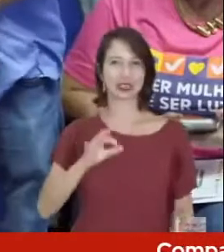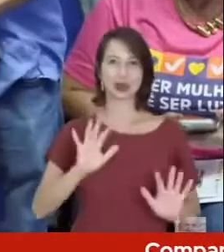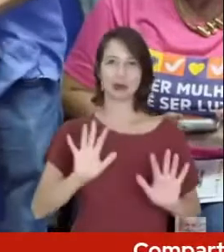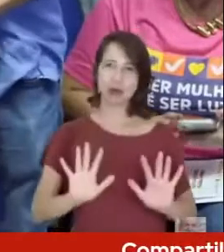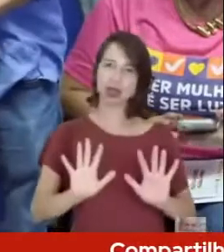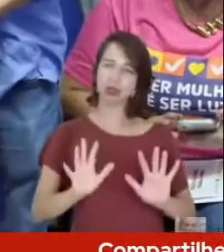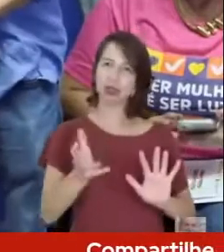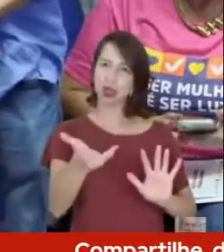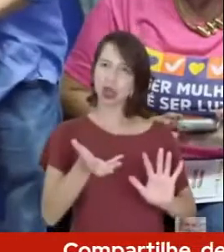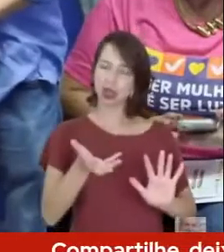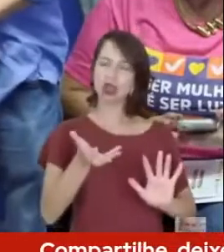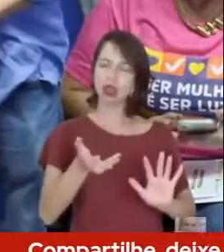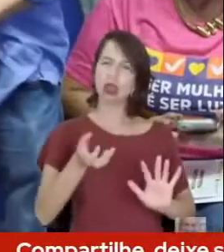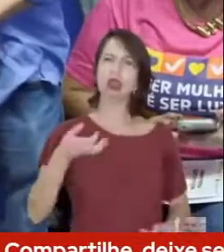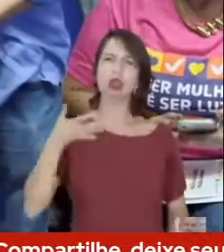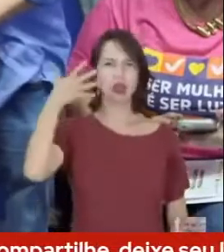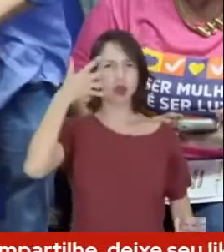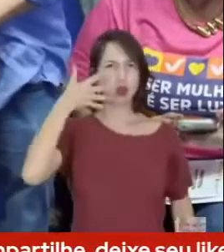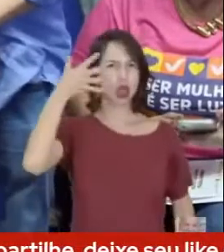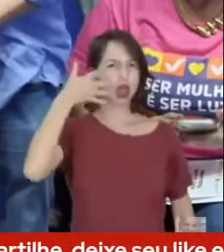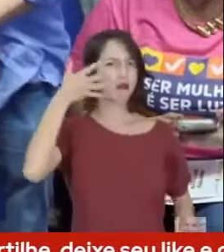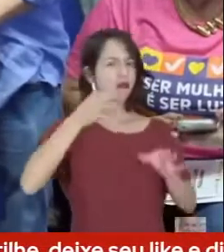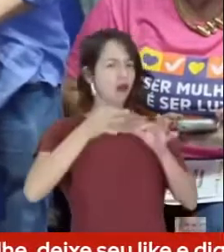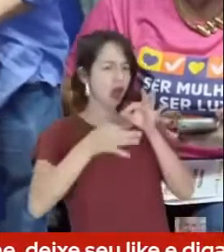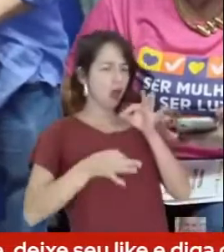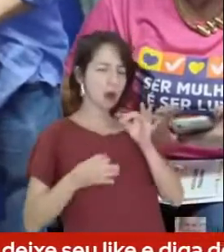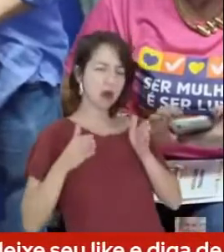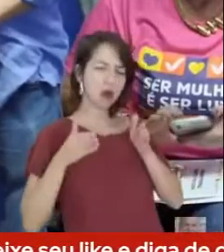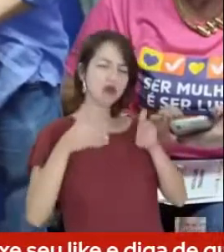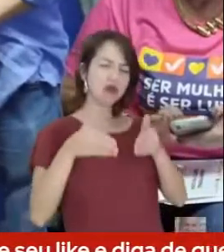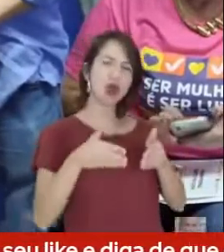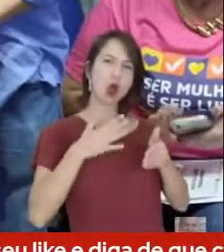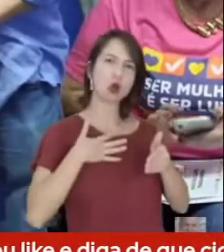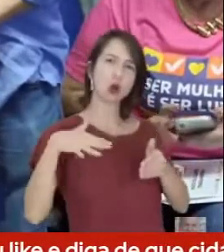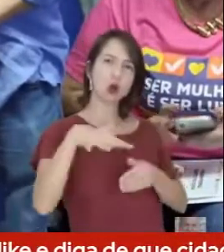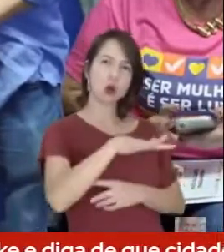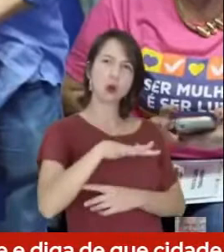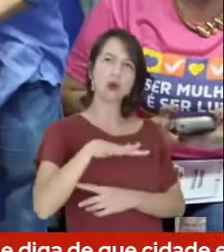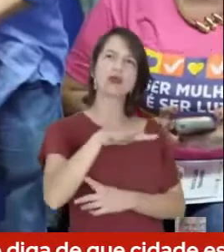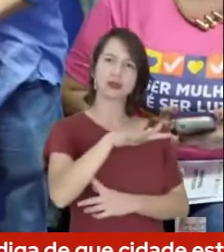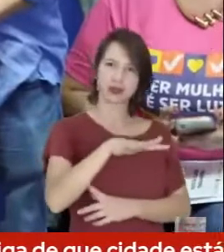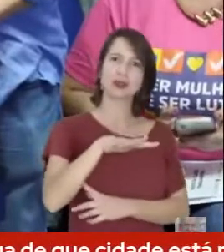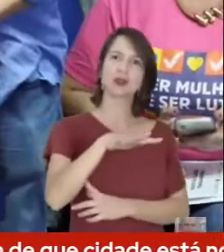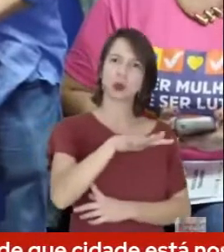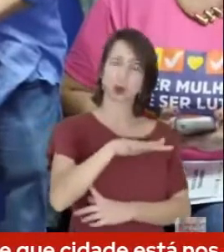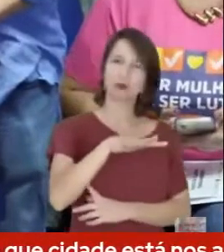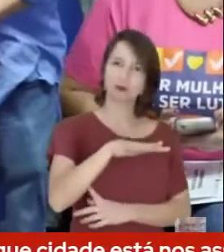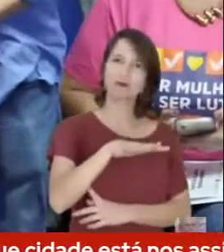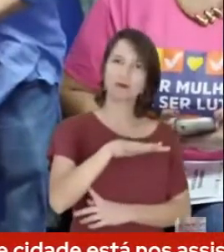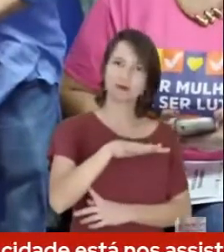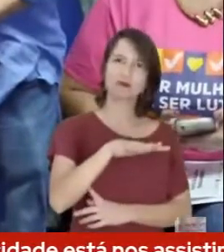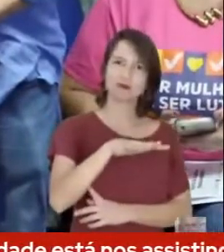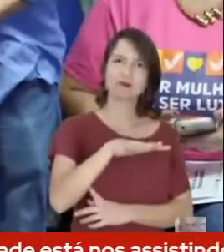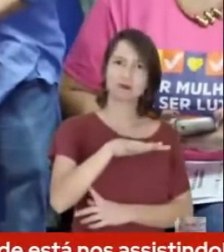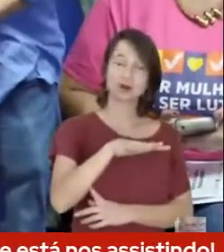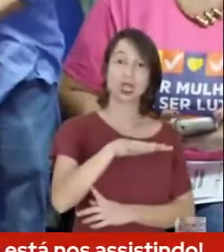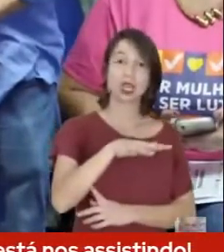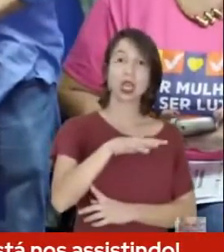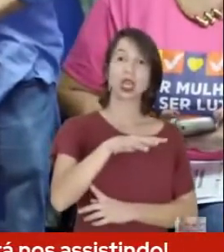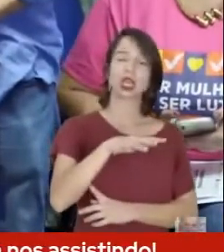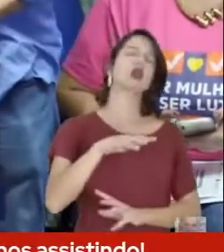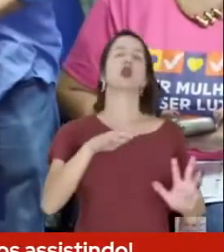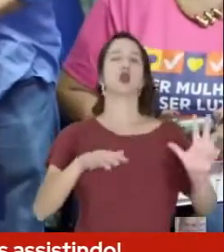têxtil, vestuário, calçados, a nível nacional, na época que você era presidente, com todo respeito,